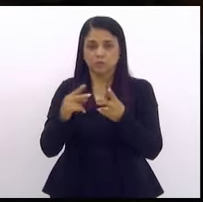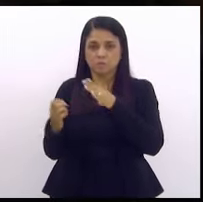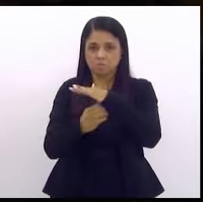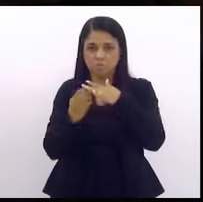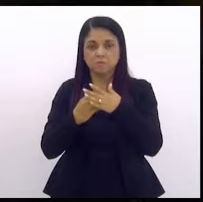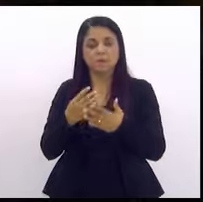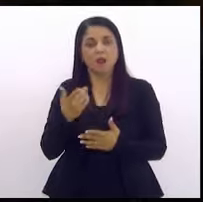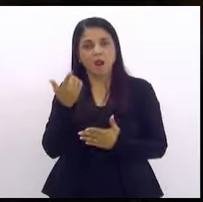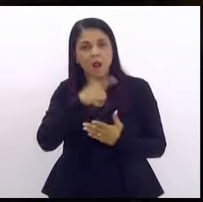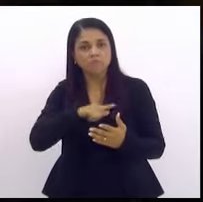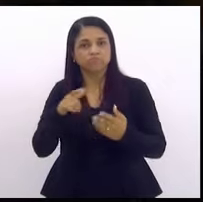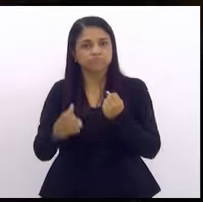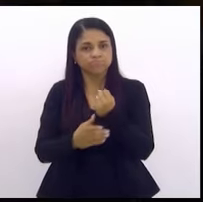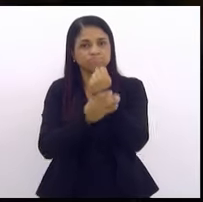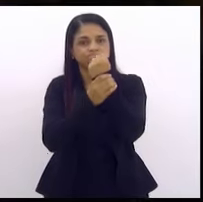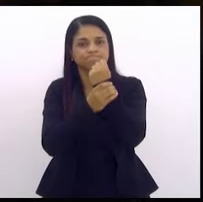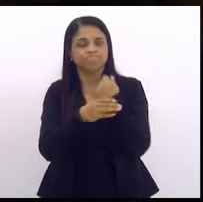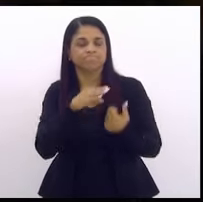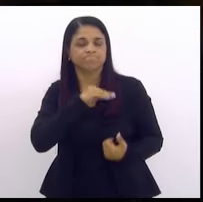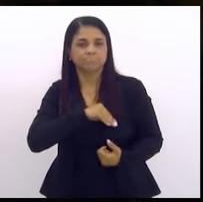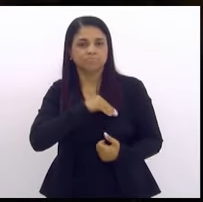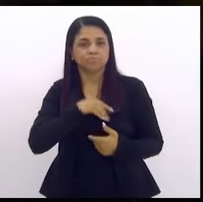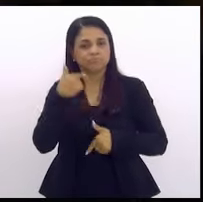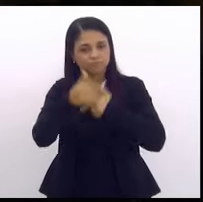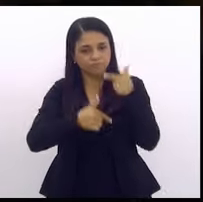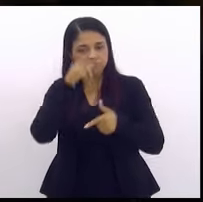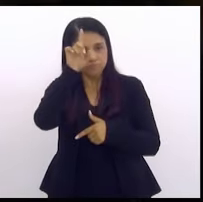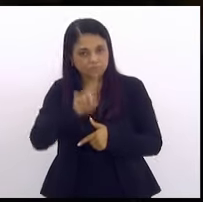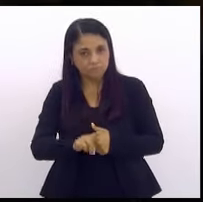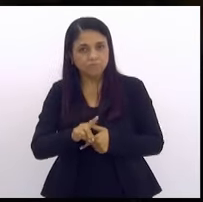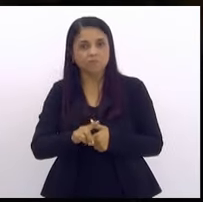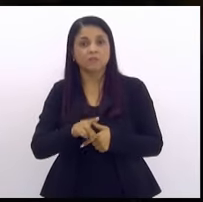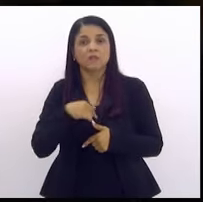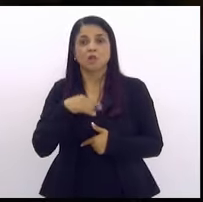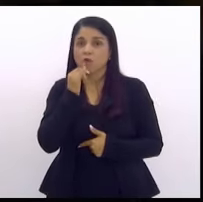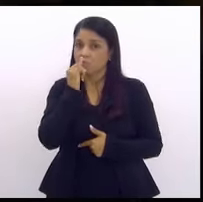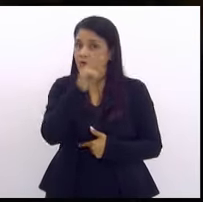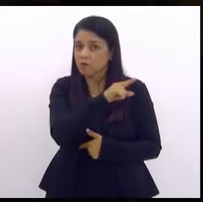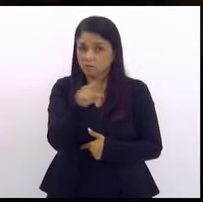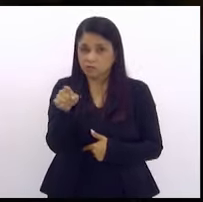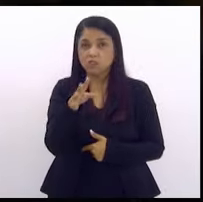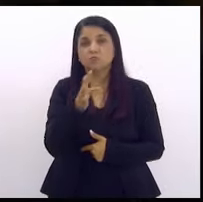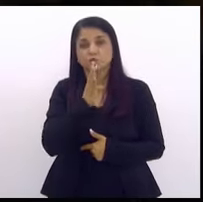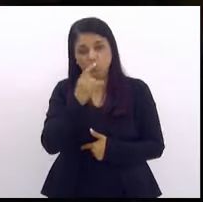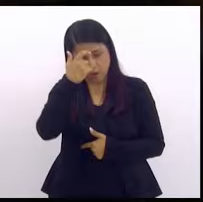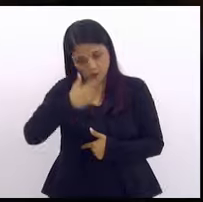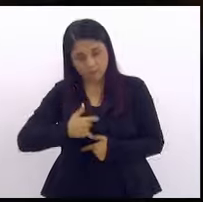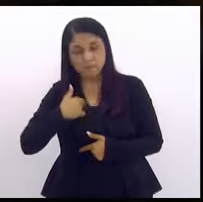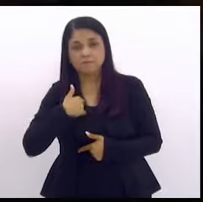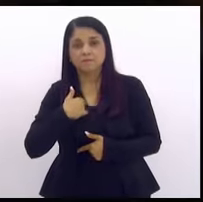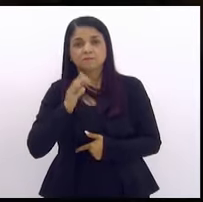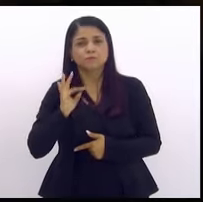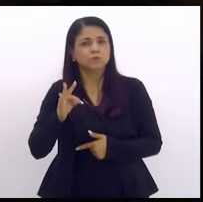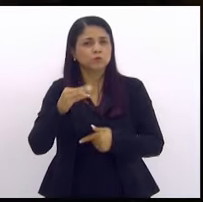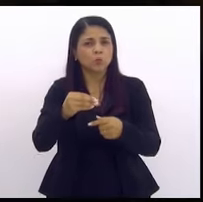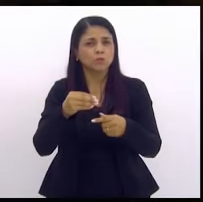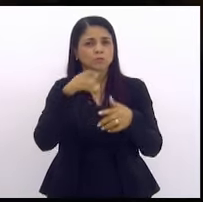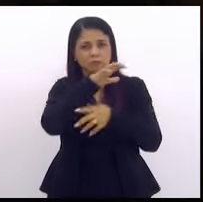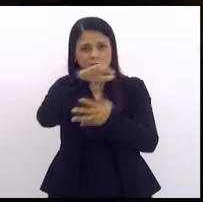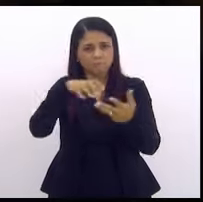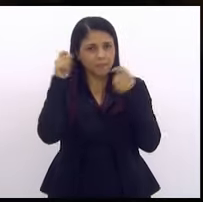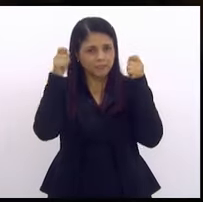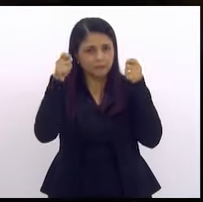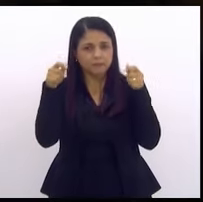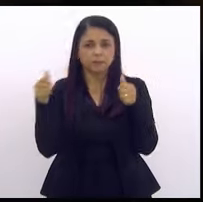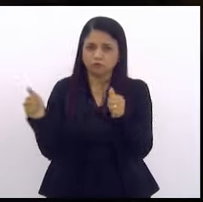salário dos rodoviários, para garantir os seus direitos trabalhistas, porque eu quero falar com vocês que me conhecem, que estive em todas as paralisações, que